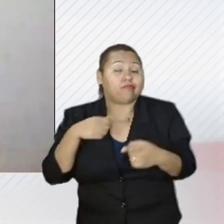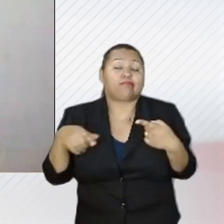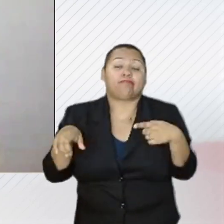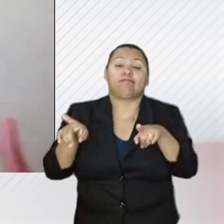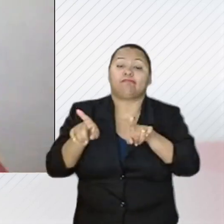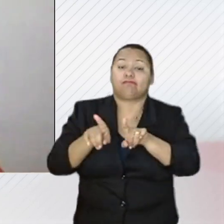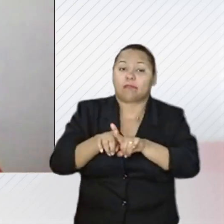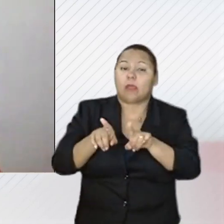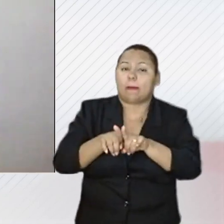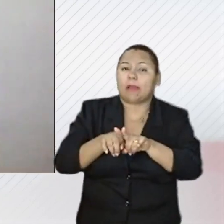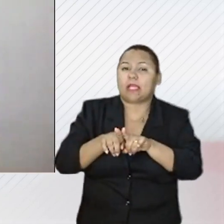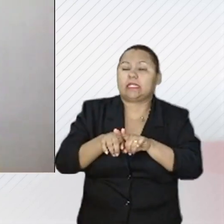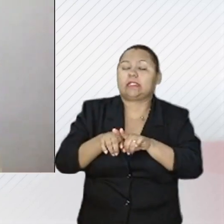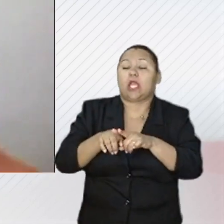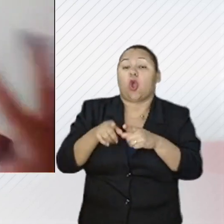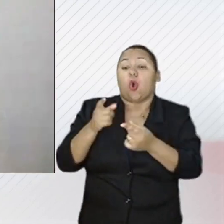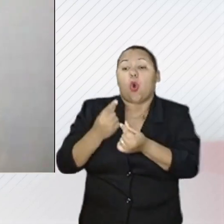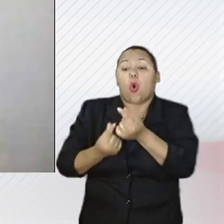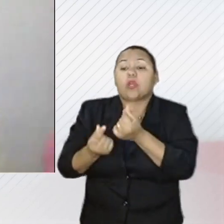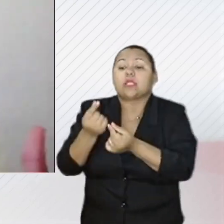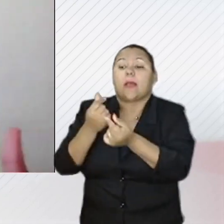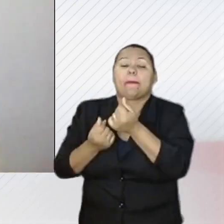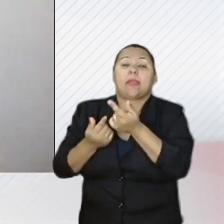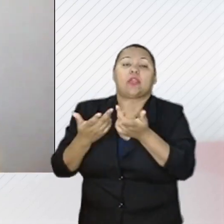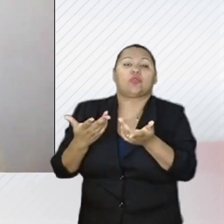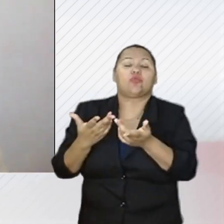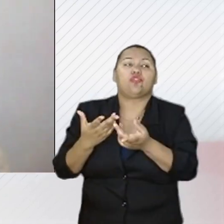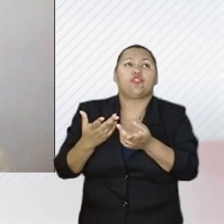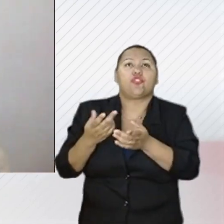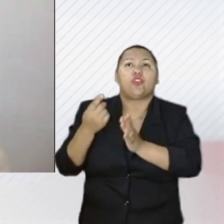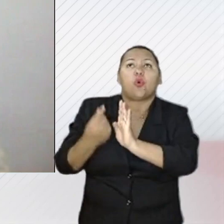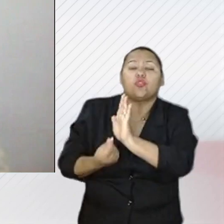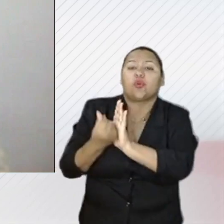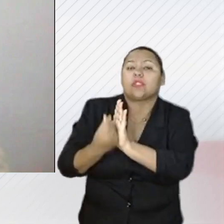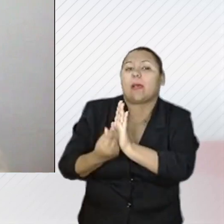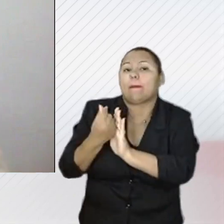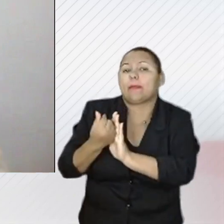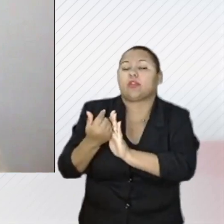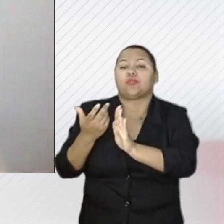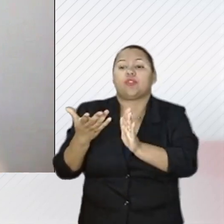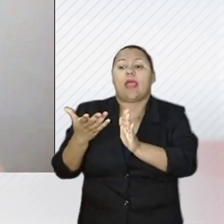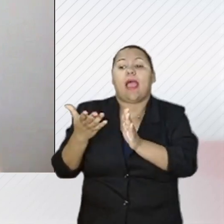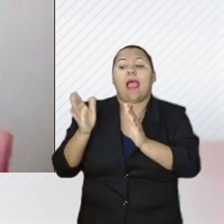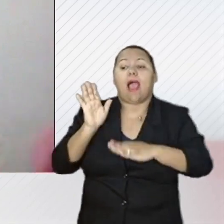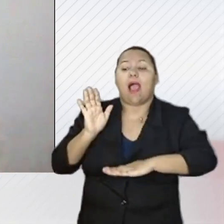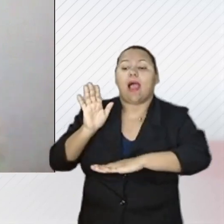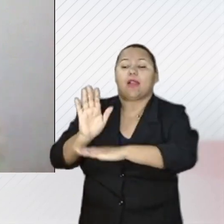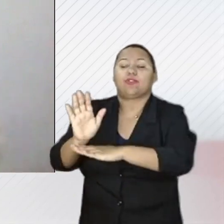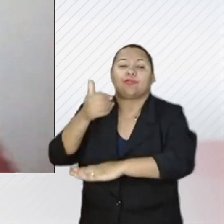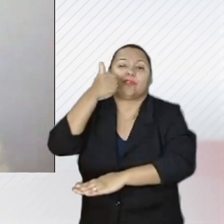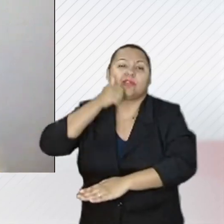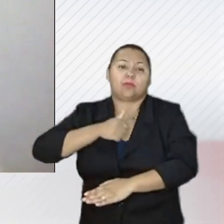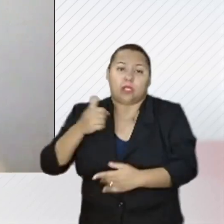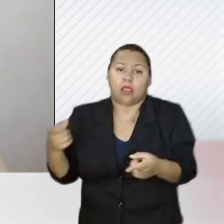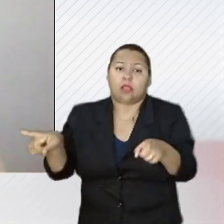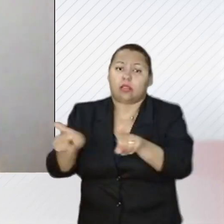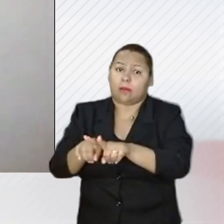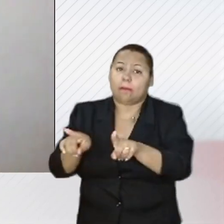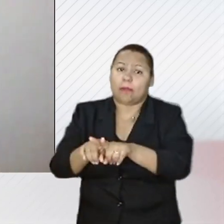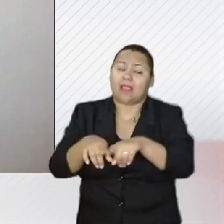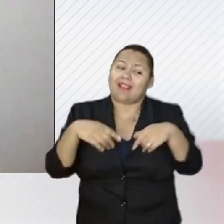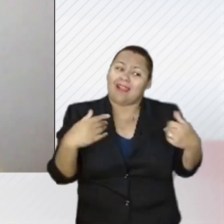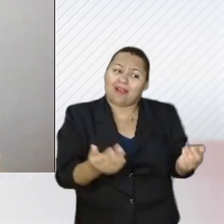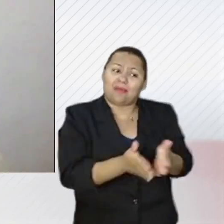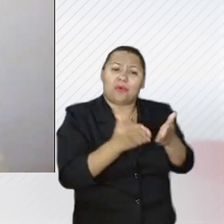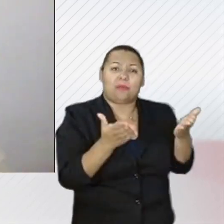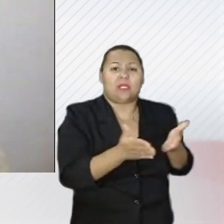orçamentos, né, de uma forma que atente às mulheres é também a pobreza, porque hoje as mulheres, em